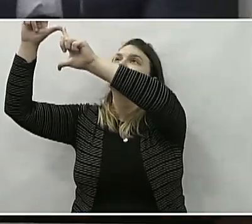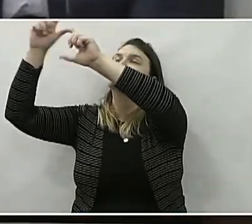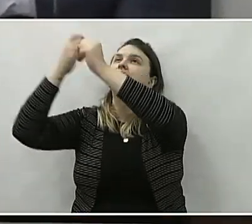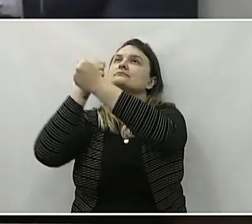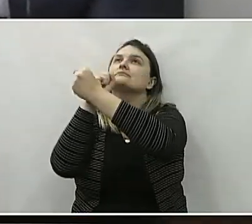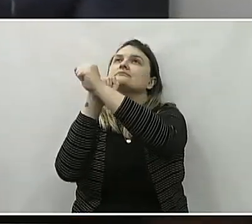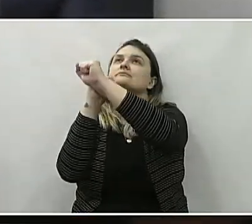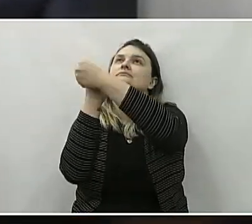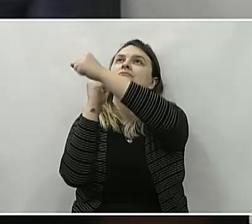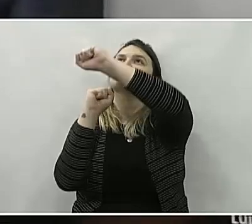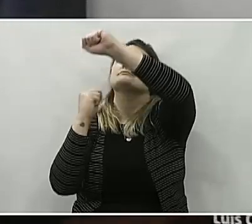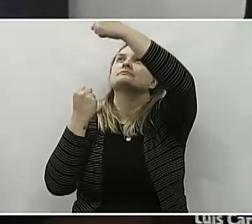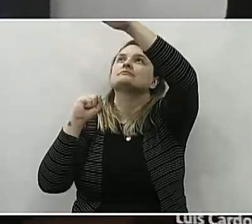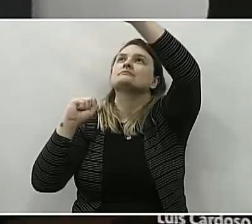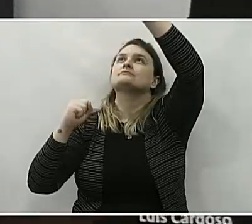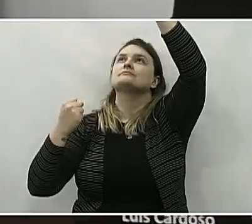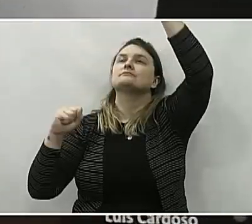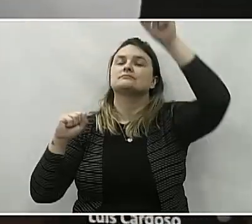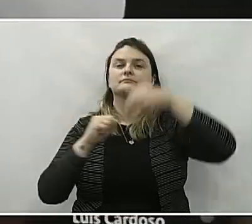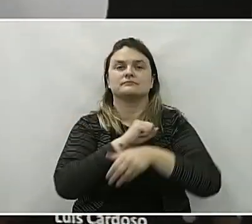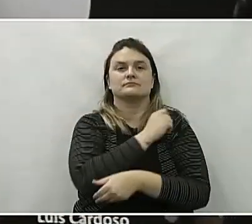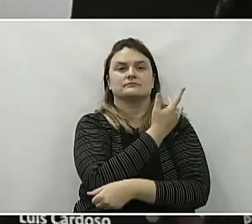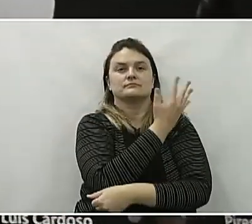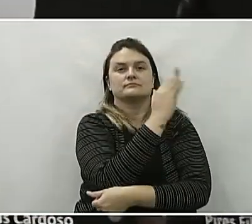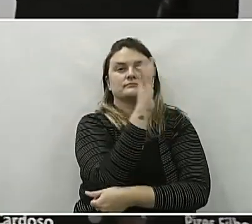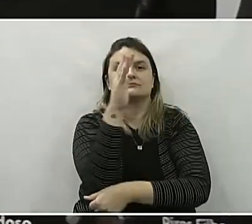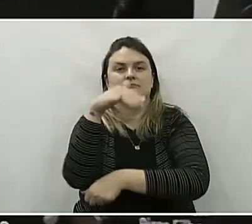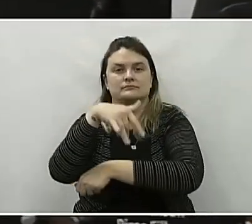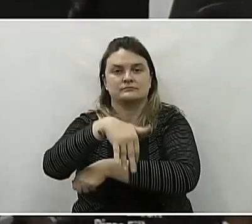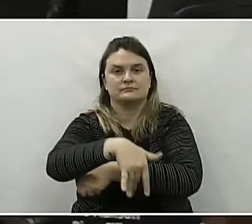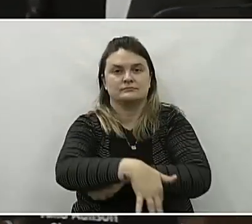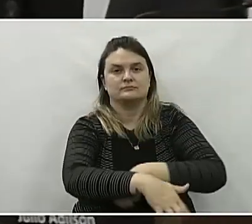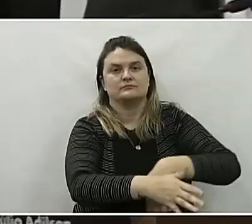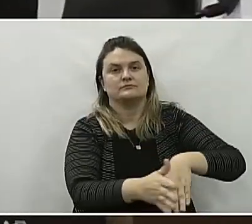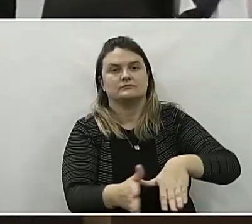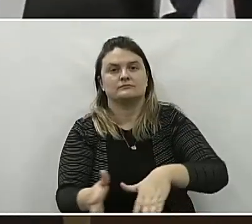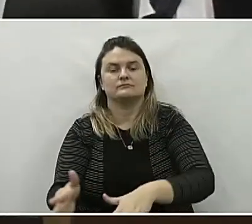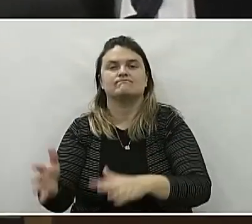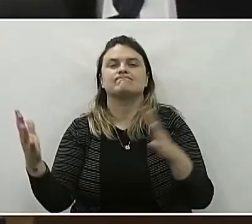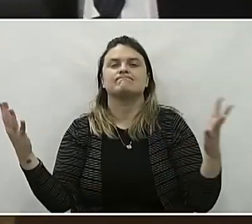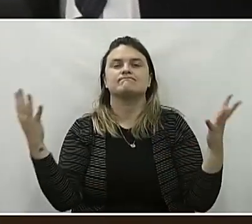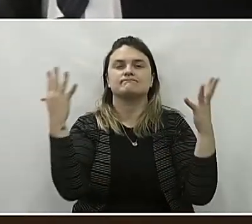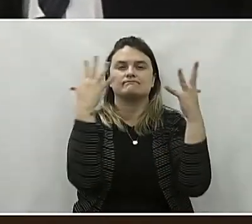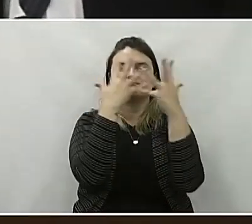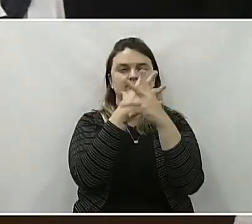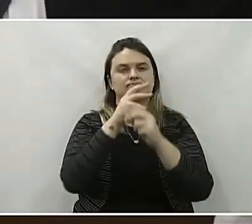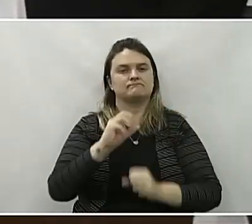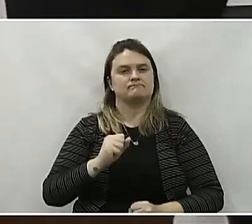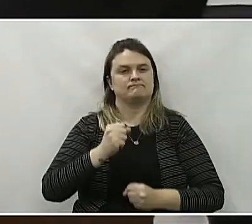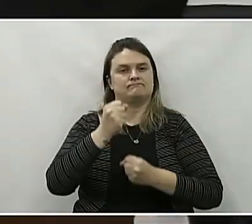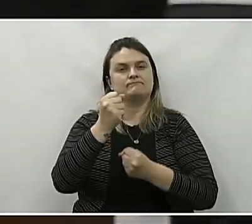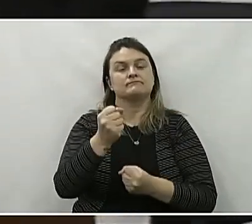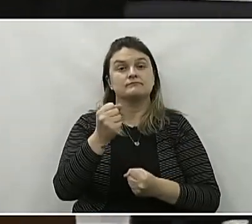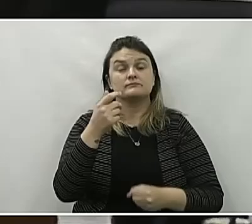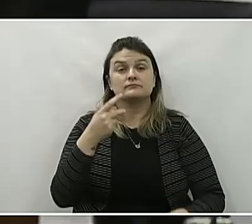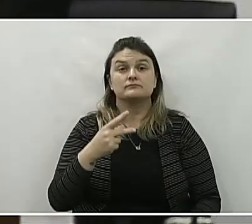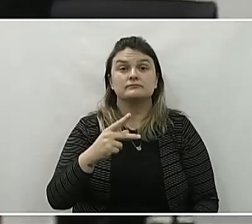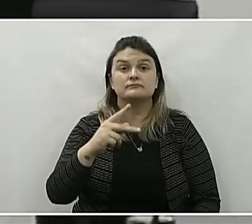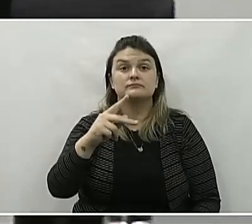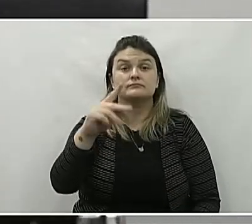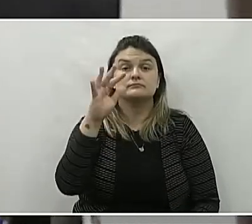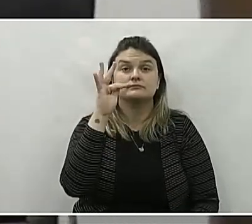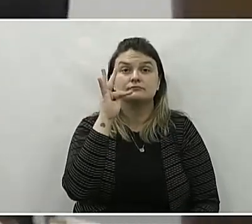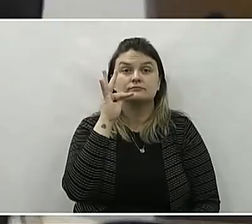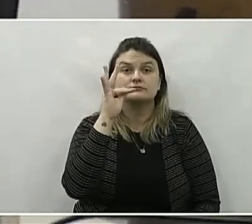resplandece. Gigante pela própria natureza, és belo, és forte, pavido,